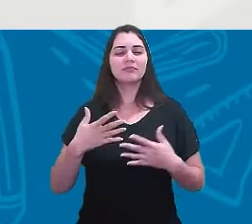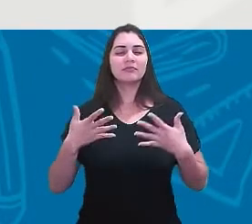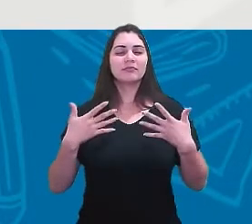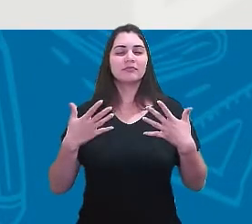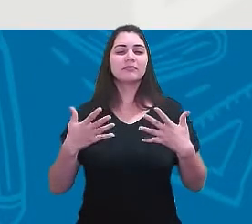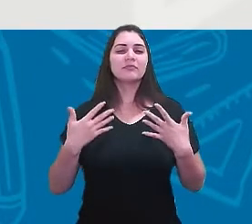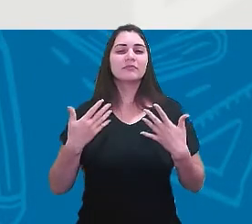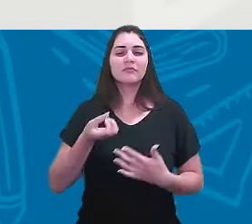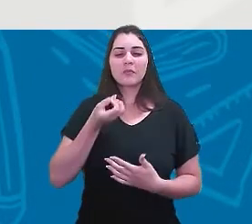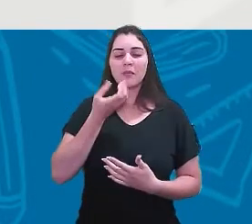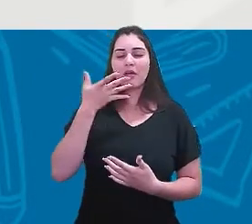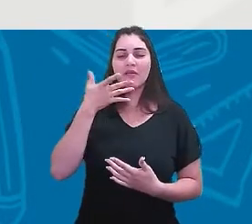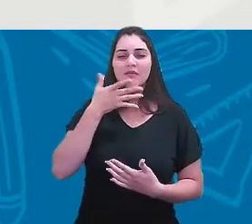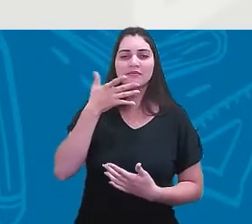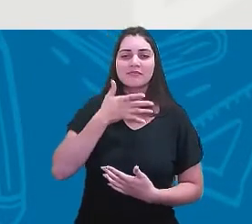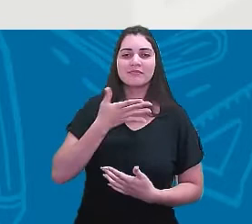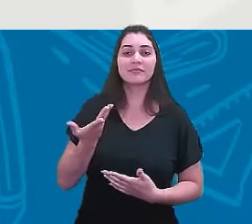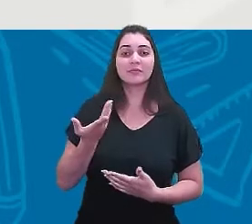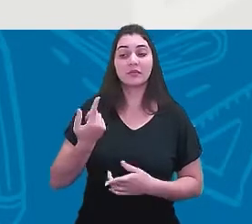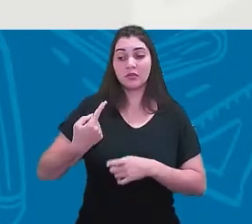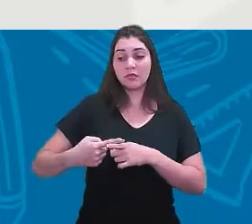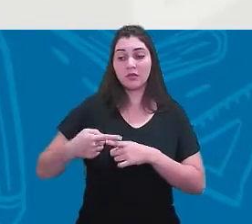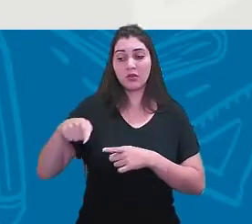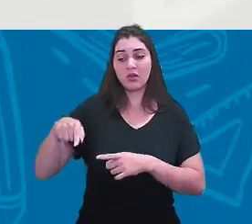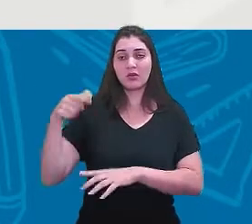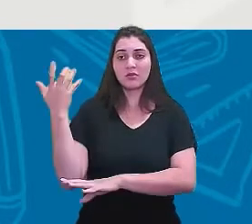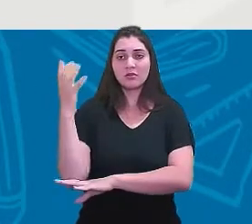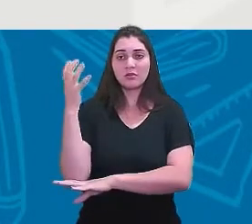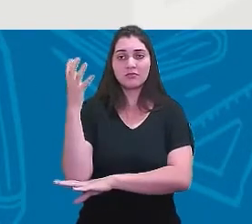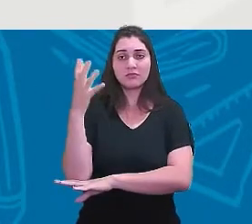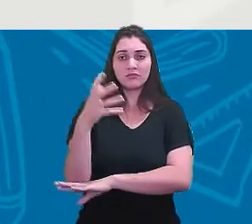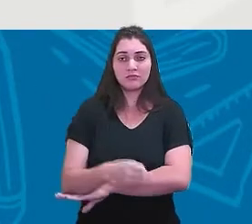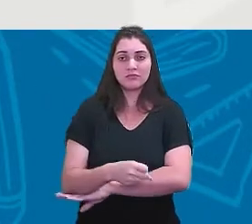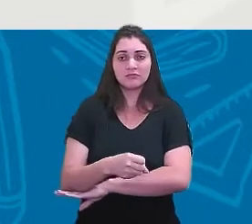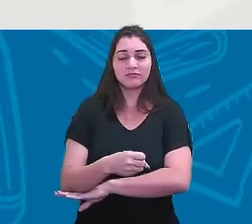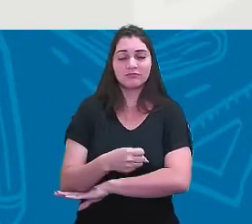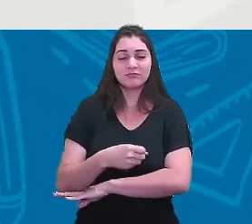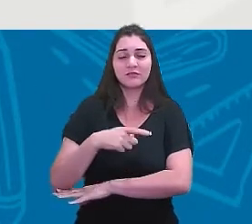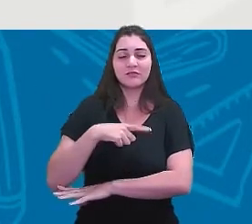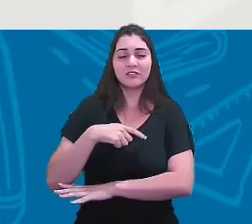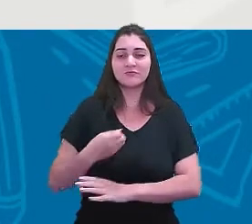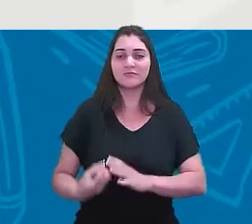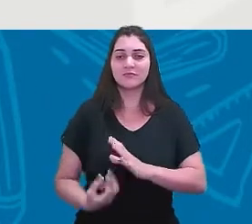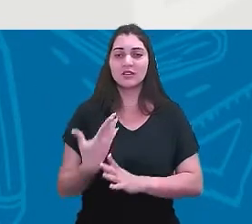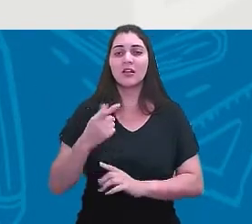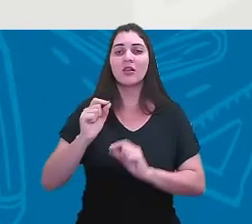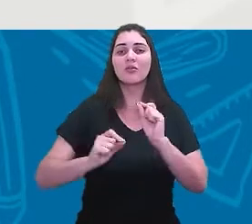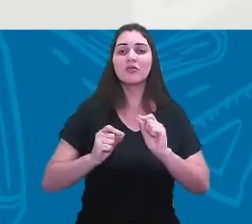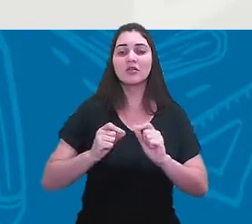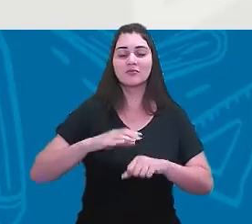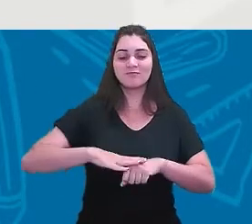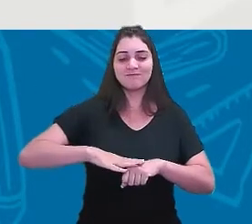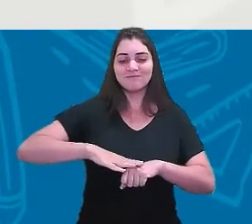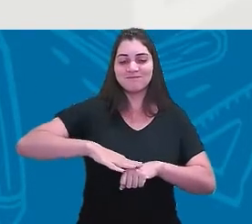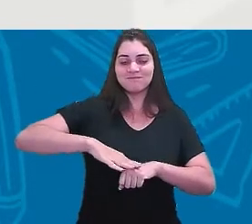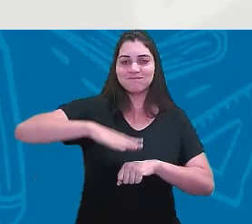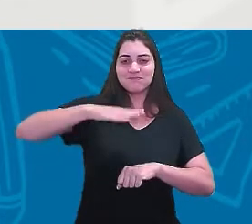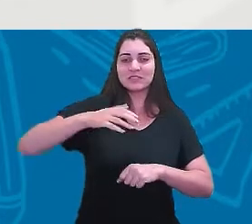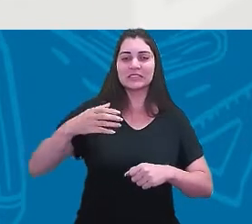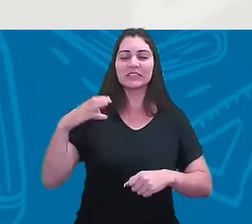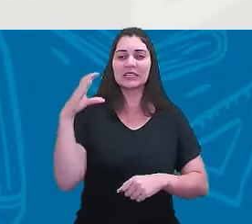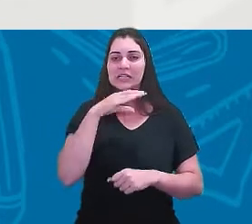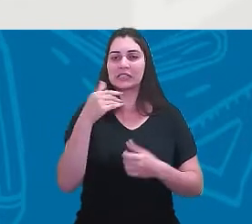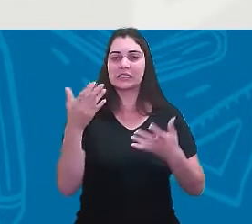mais agradável, né? Justamente o desmatamento vai promover esse aumento da temperatura, tá